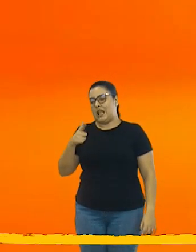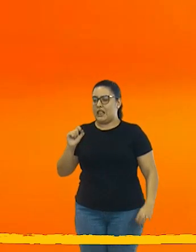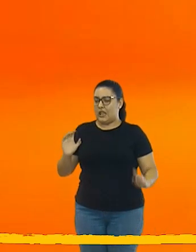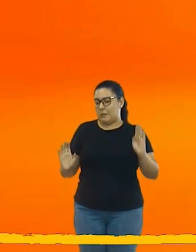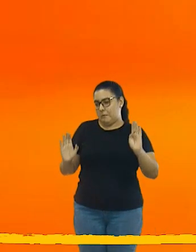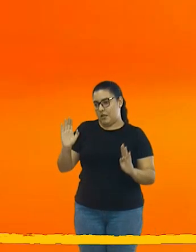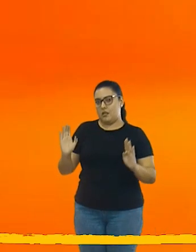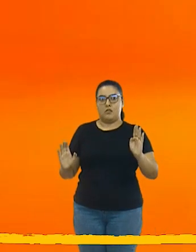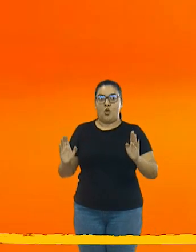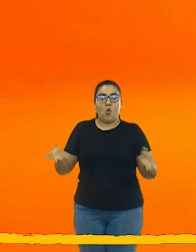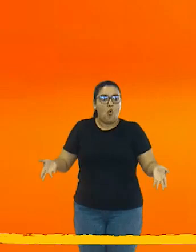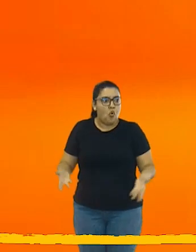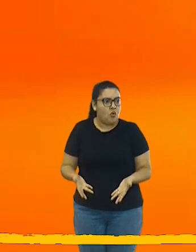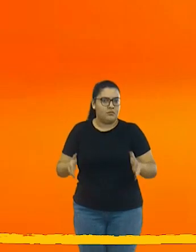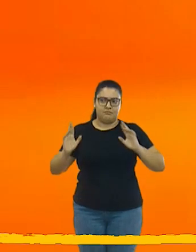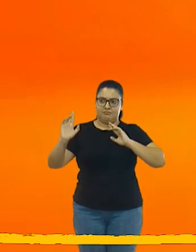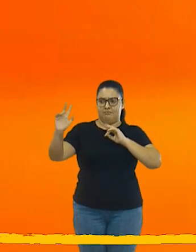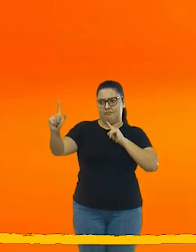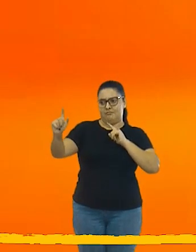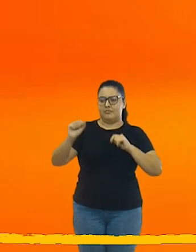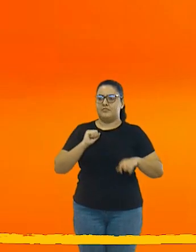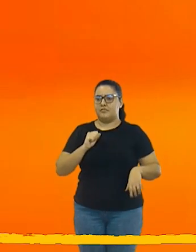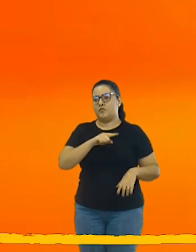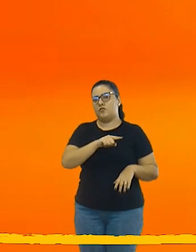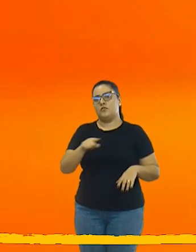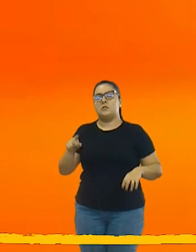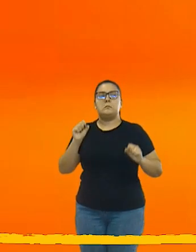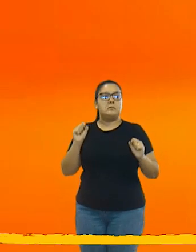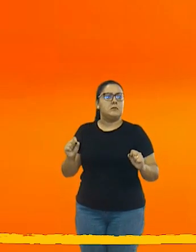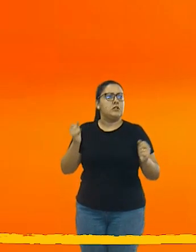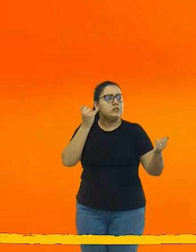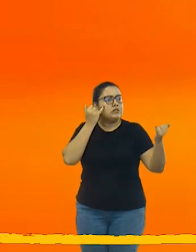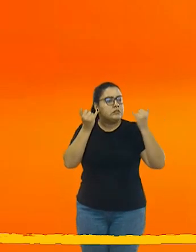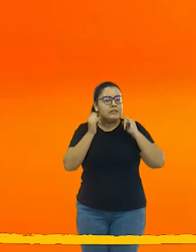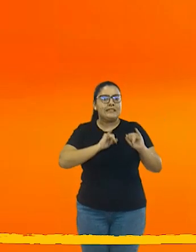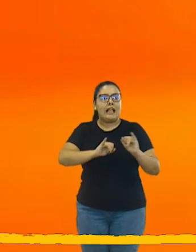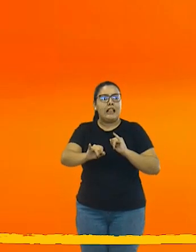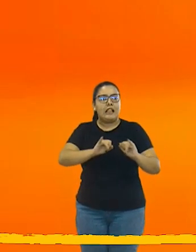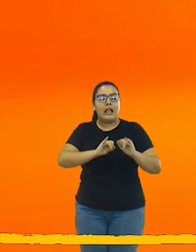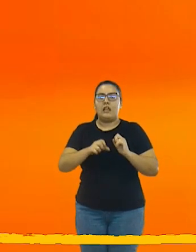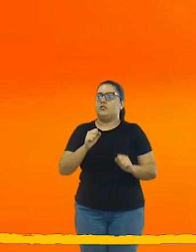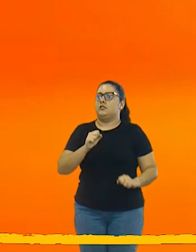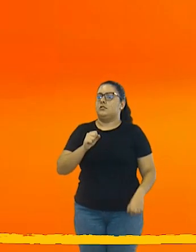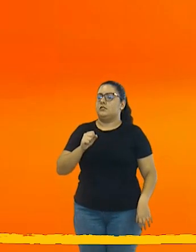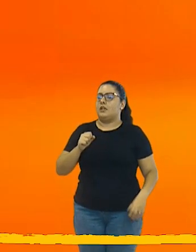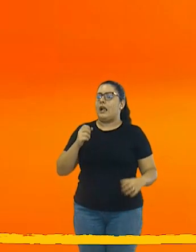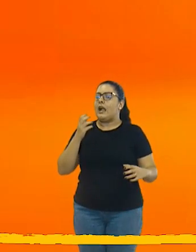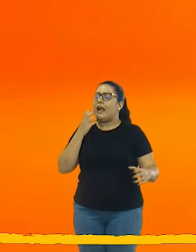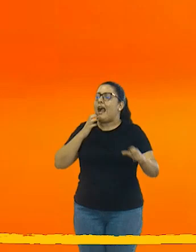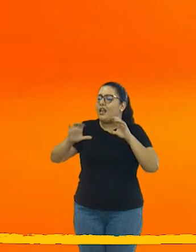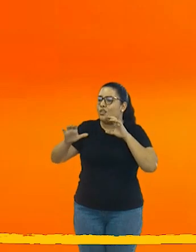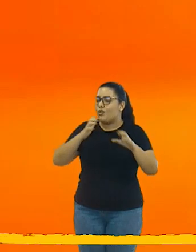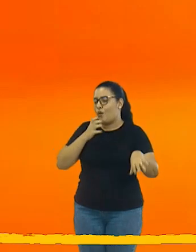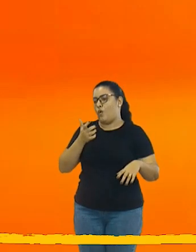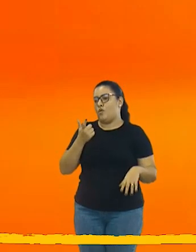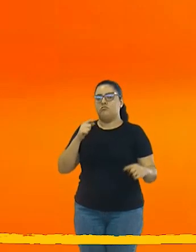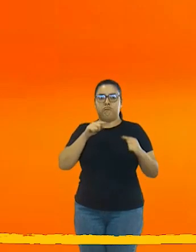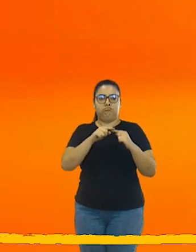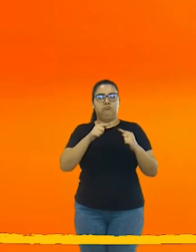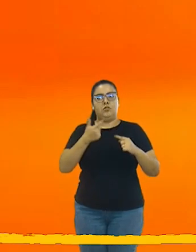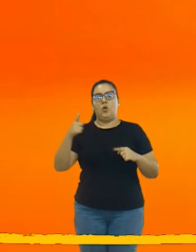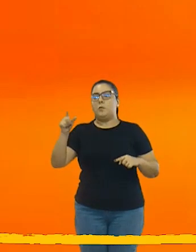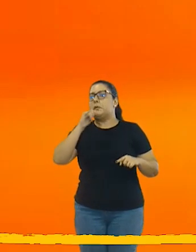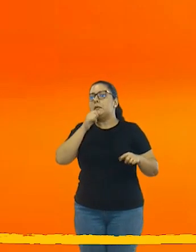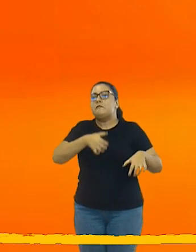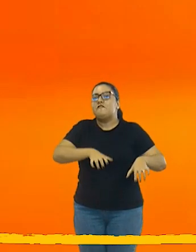nada parecido com o que é hoje. E aí vocês devem ter acesso à internet, cantores que são ligados a outros estilos de música, como